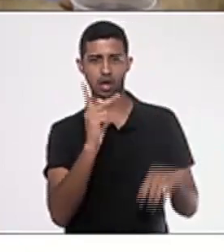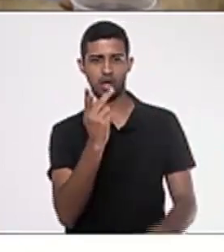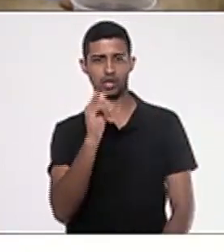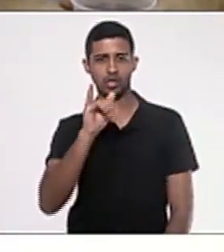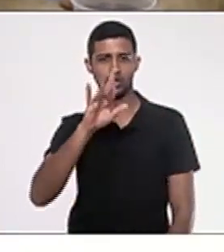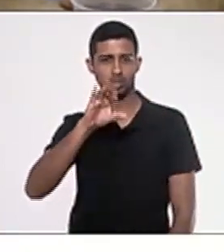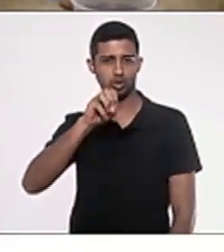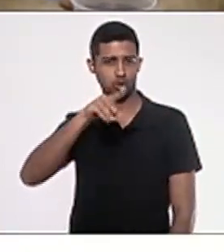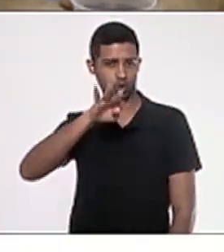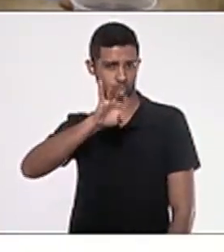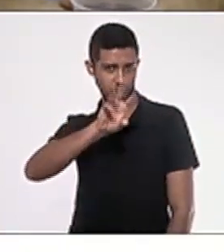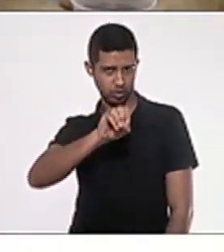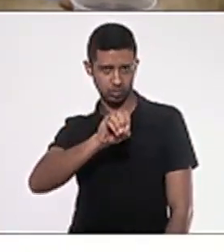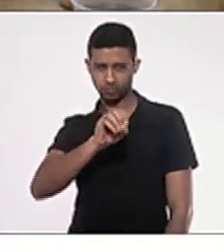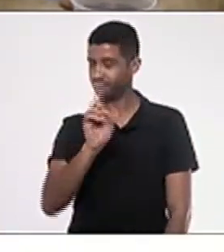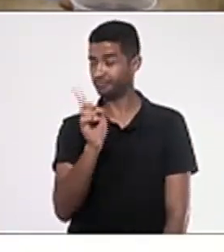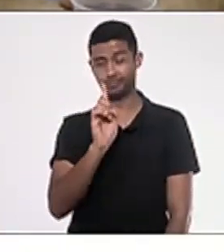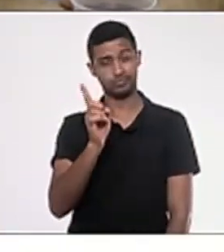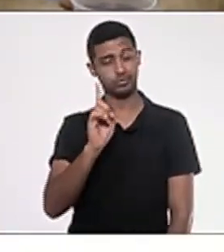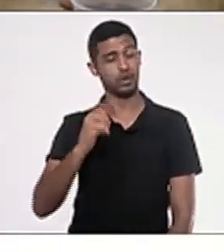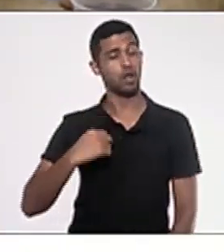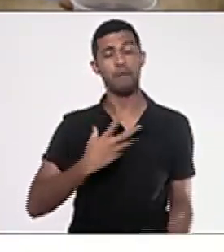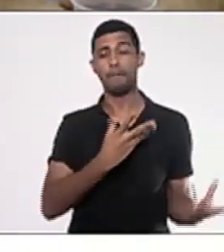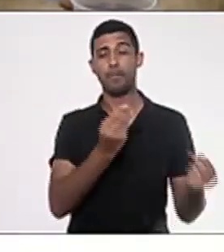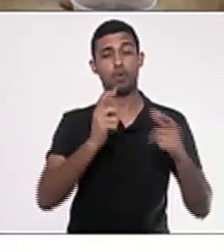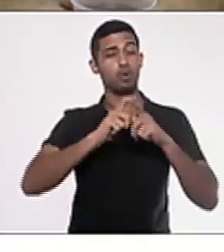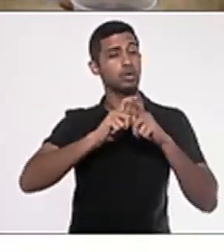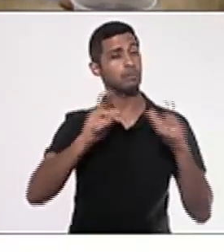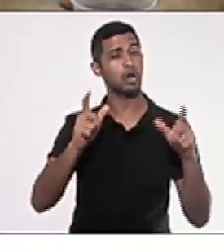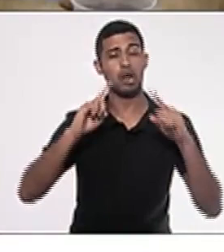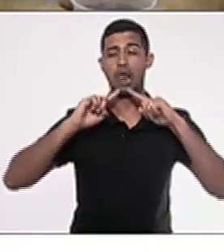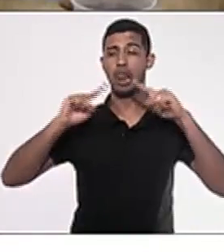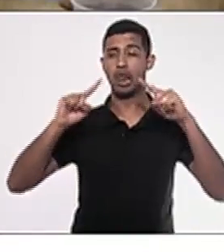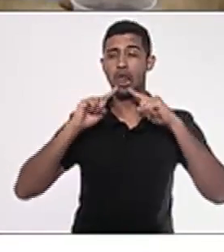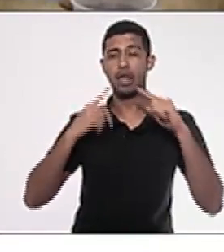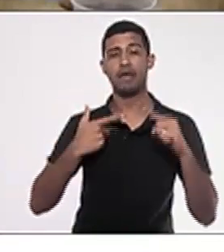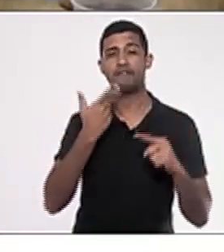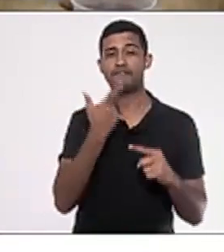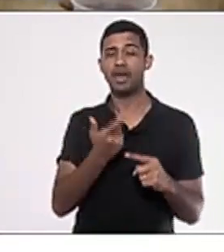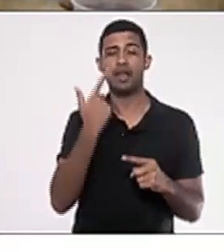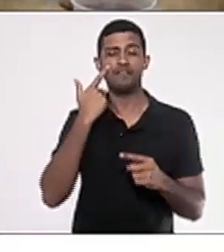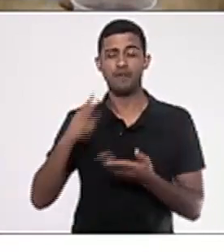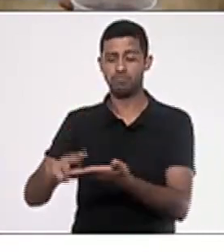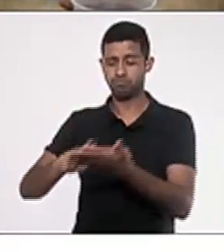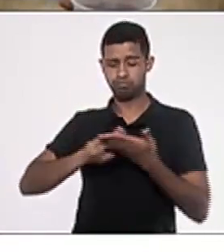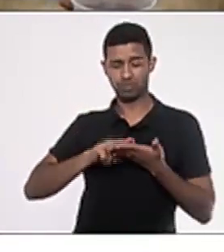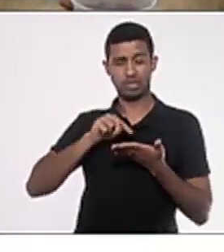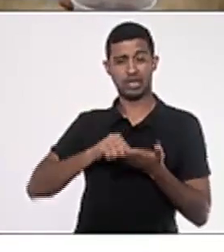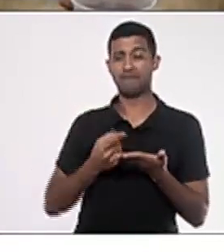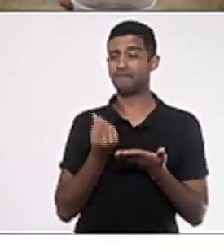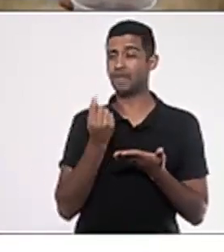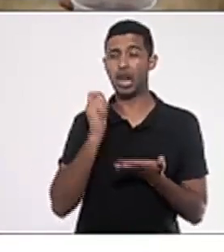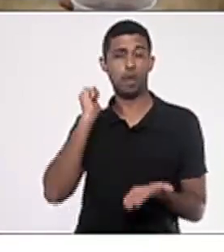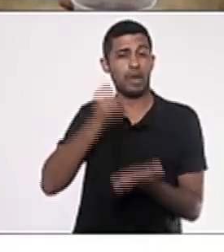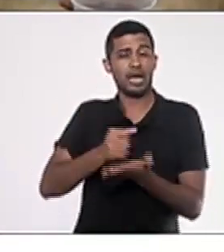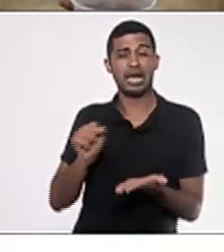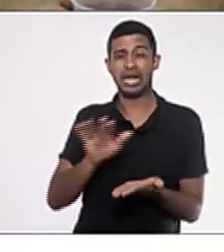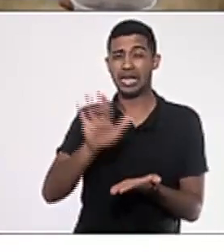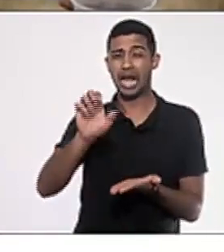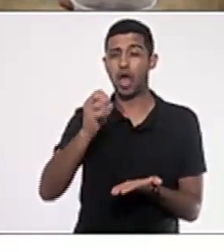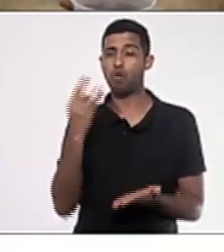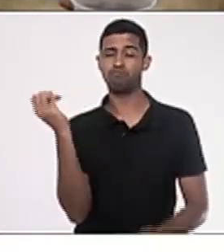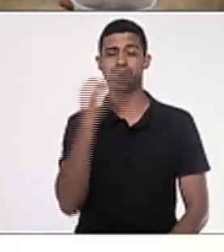dito, né? A gente tem muitas questões das cobranças que o consumidor alega como indevida ou como